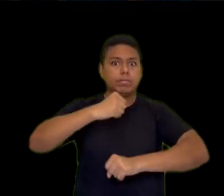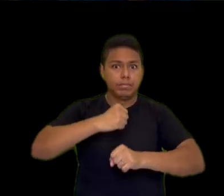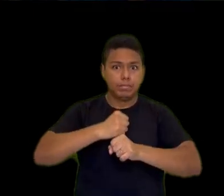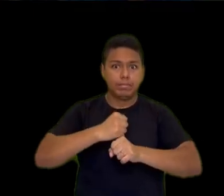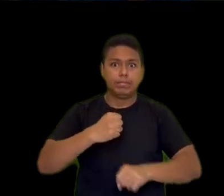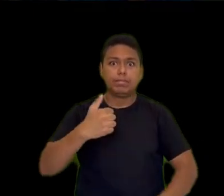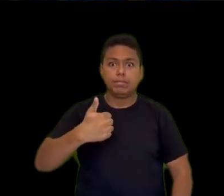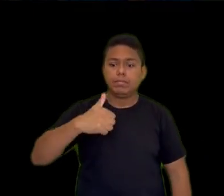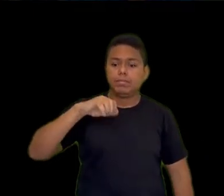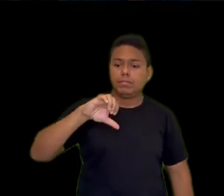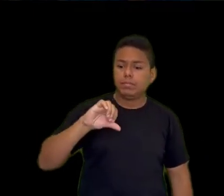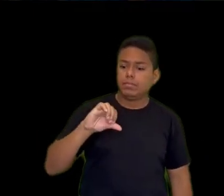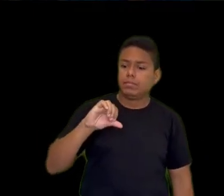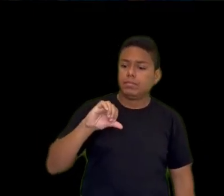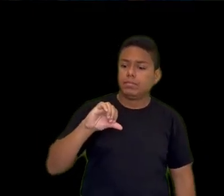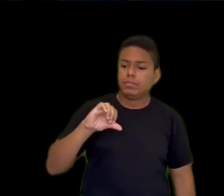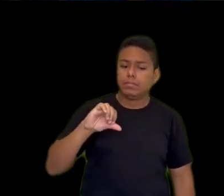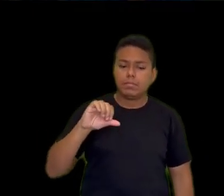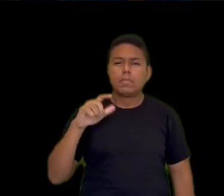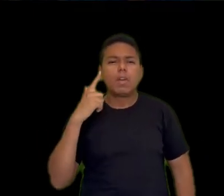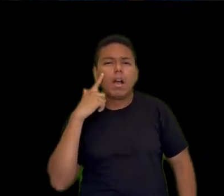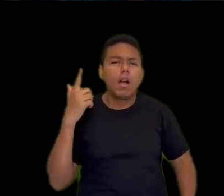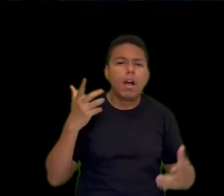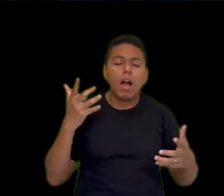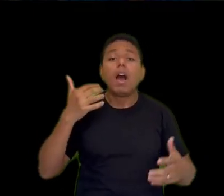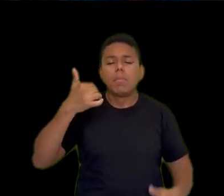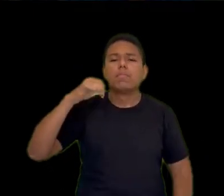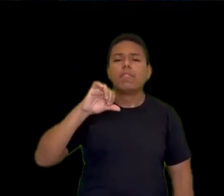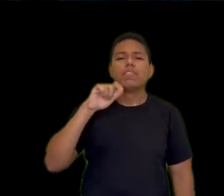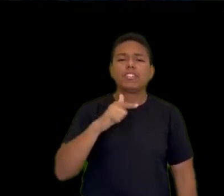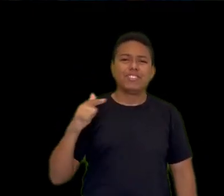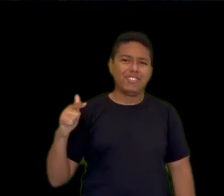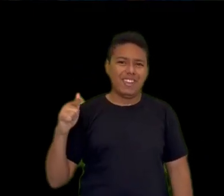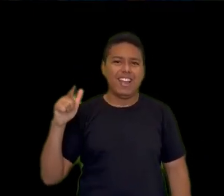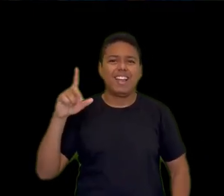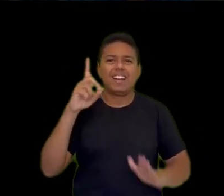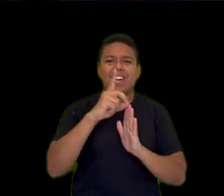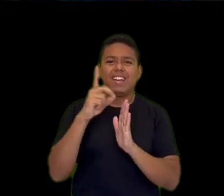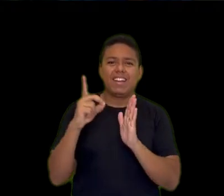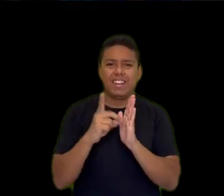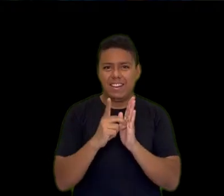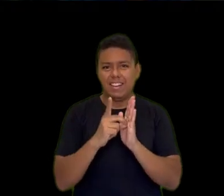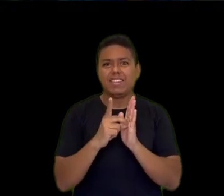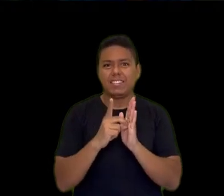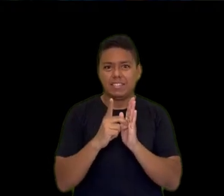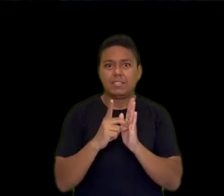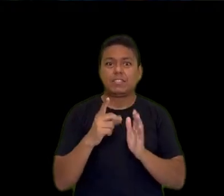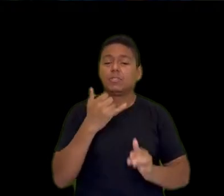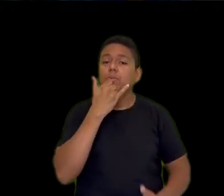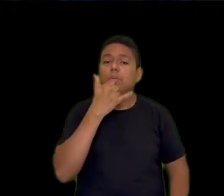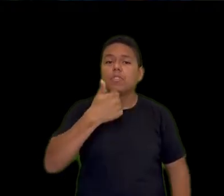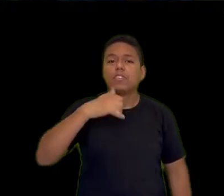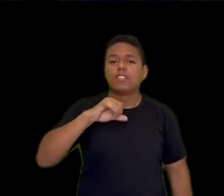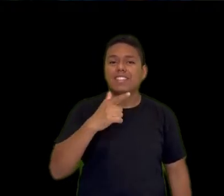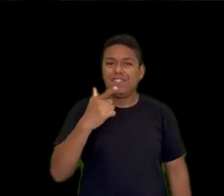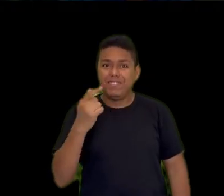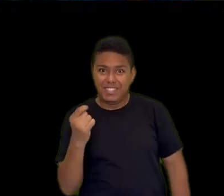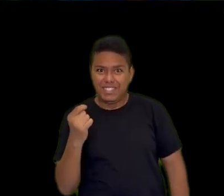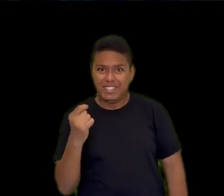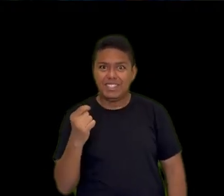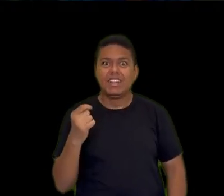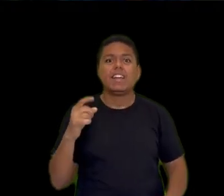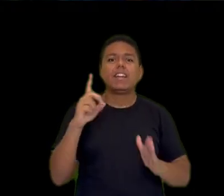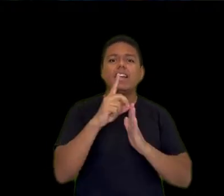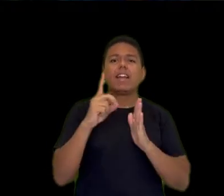1922, né? O decreto de 1920, o decreto que cria o Departamento Nacional de Saúde Pública,